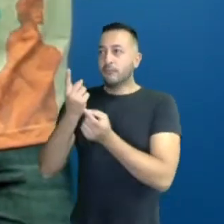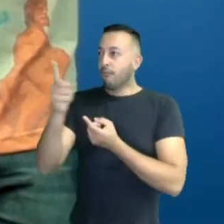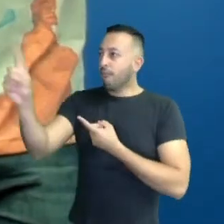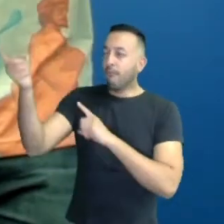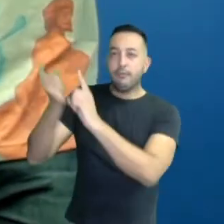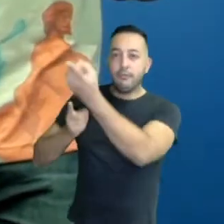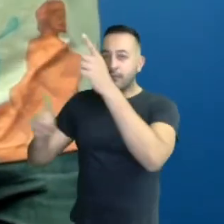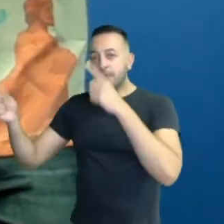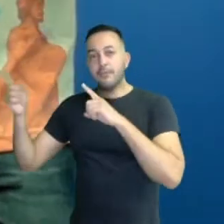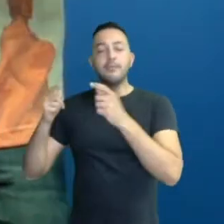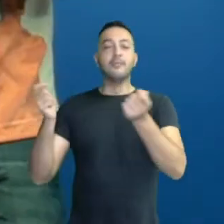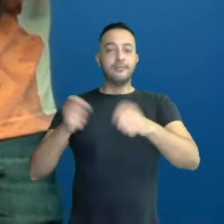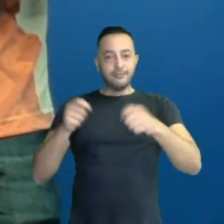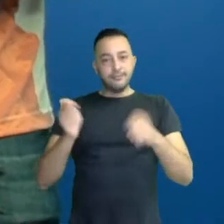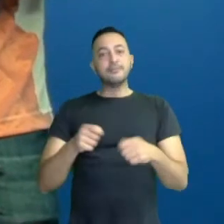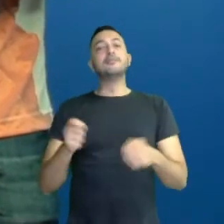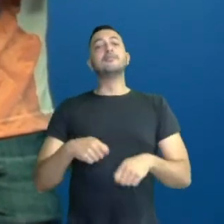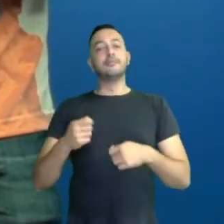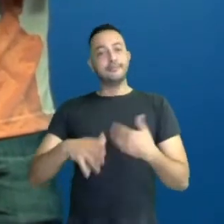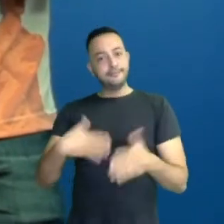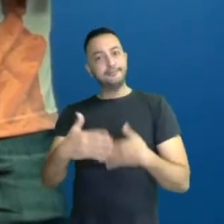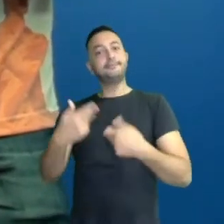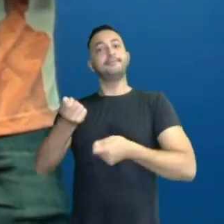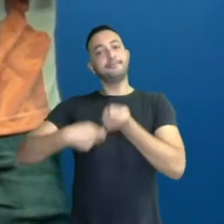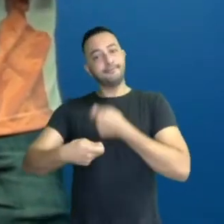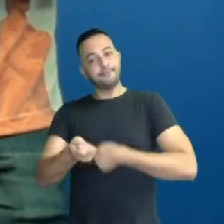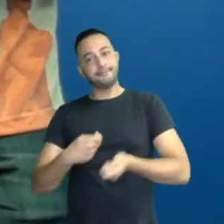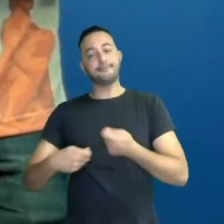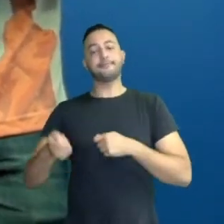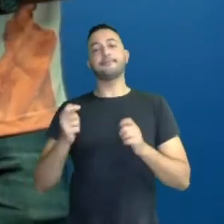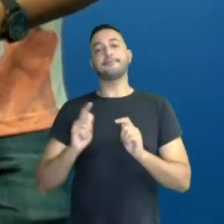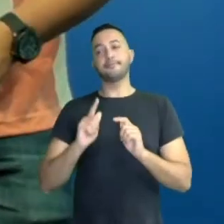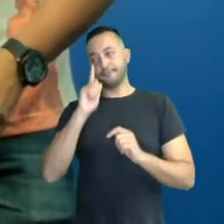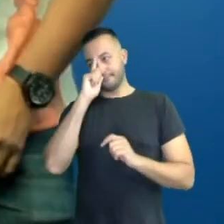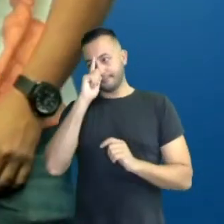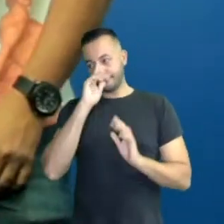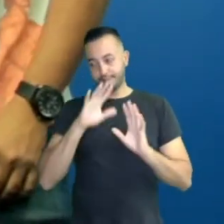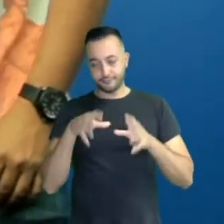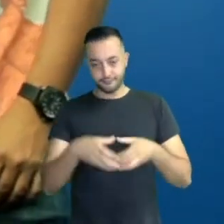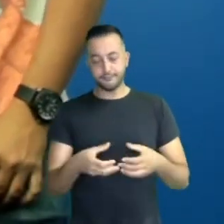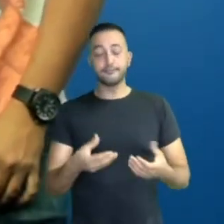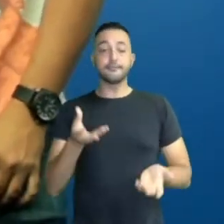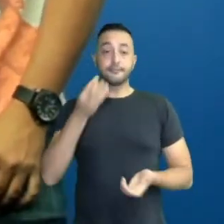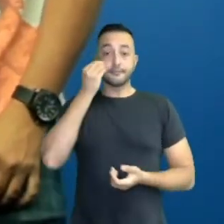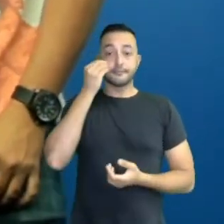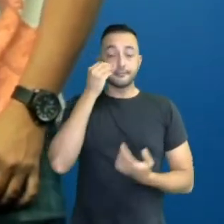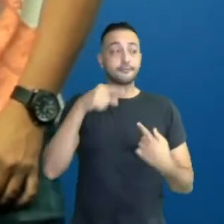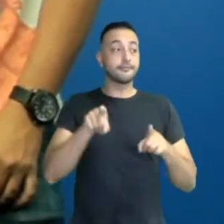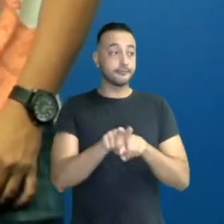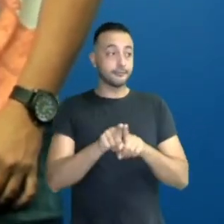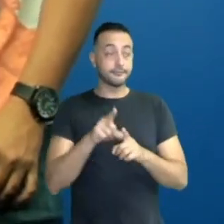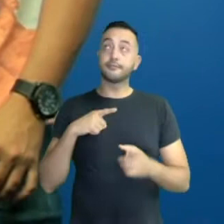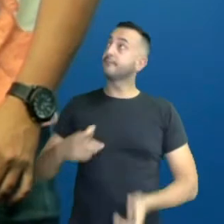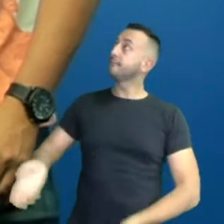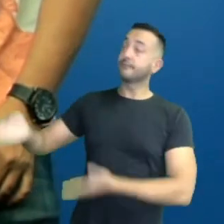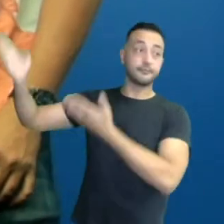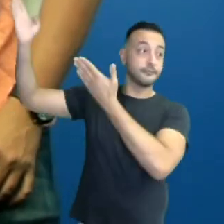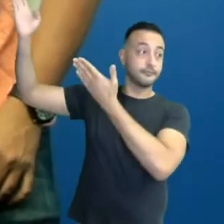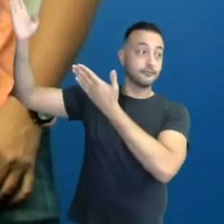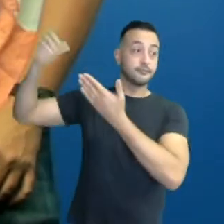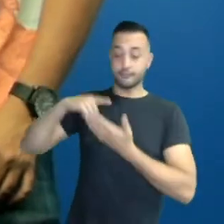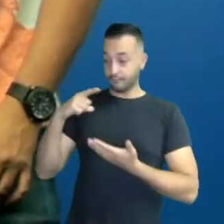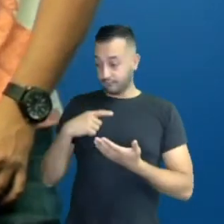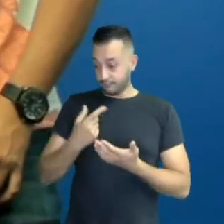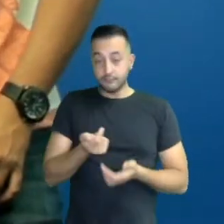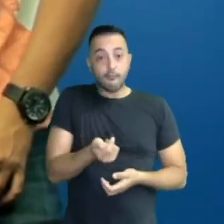que favoreceu esse desenvolvimento comercial dos gregos. E observe que temos também moedas